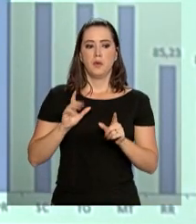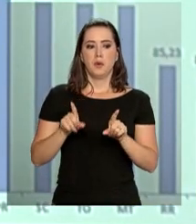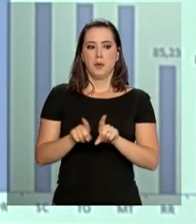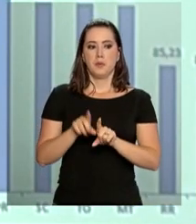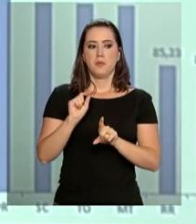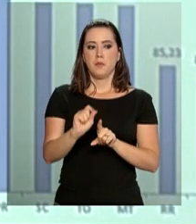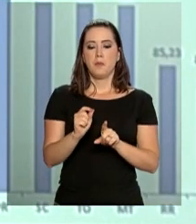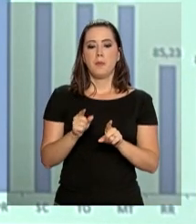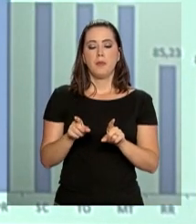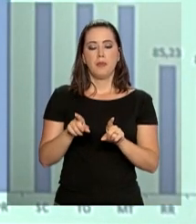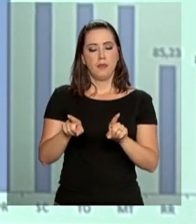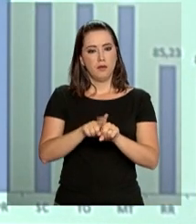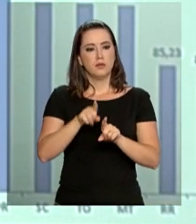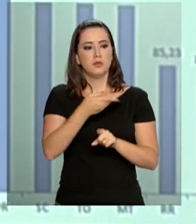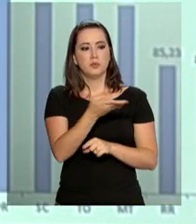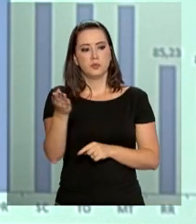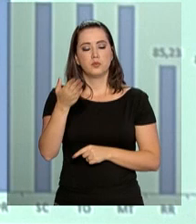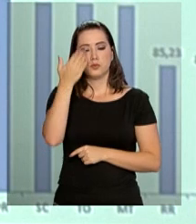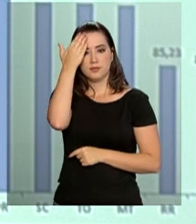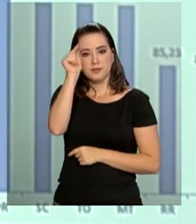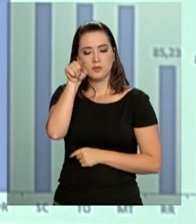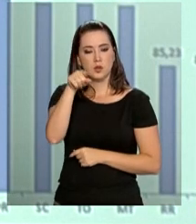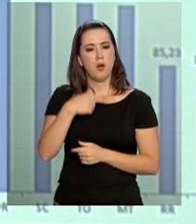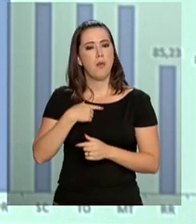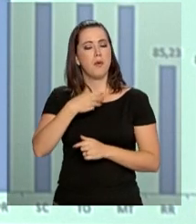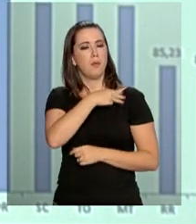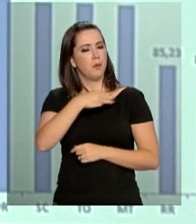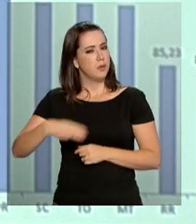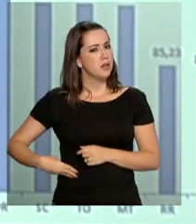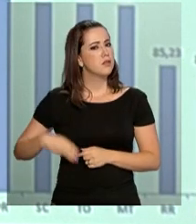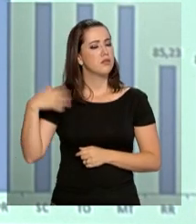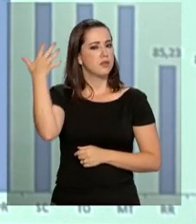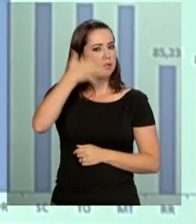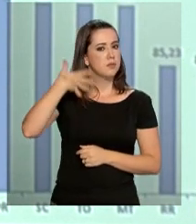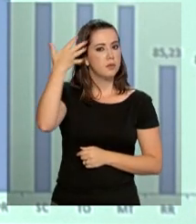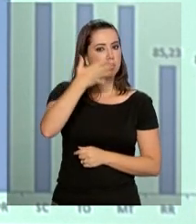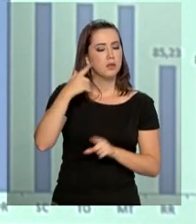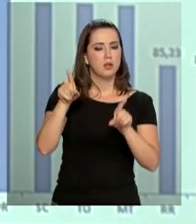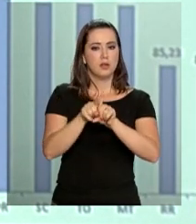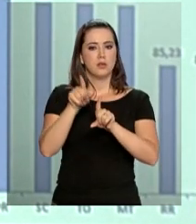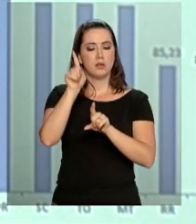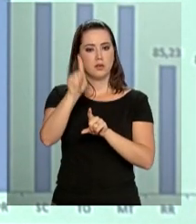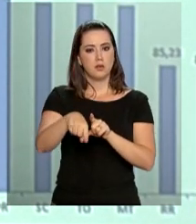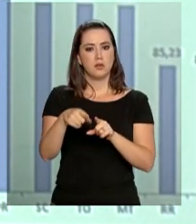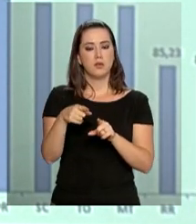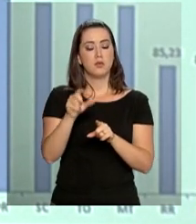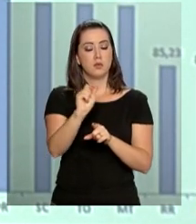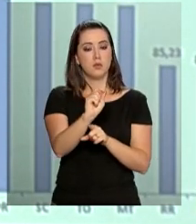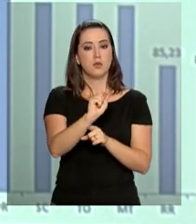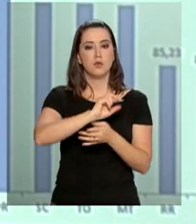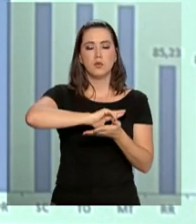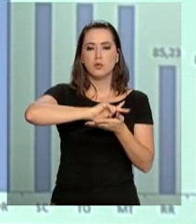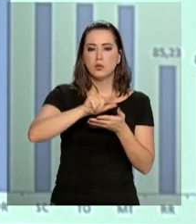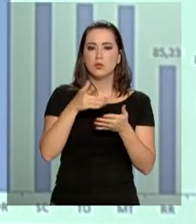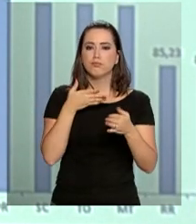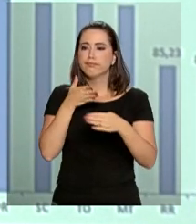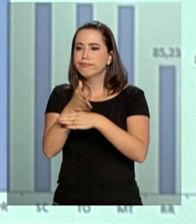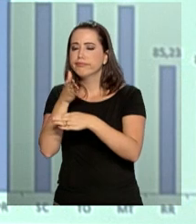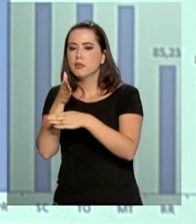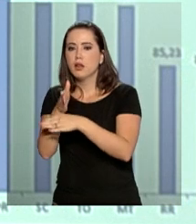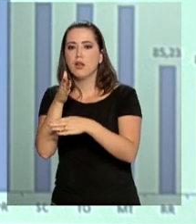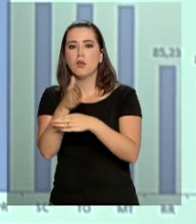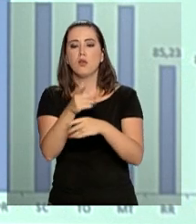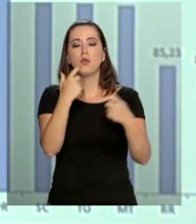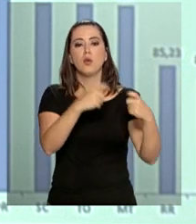conforme o ministro já explicou nós tivemos um mapa um acesso muito grande dos